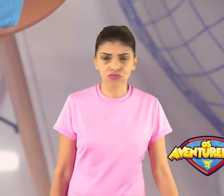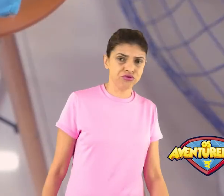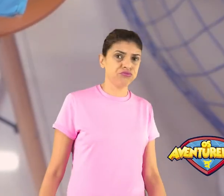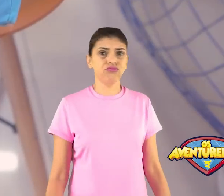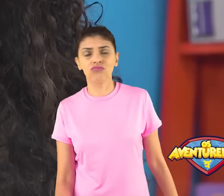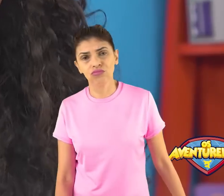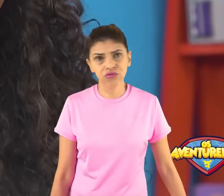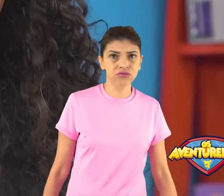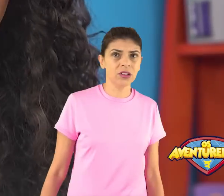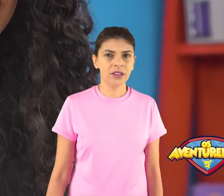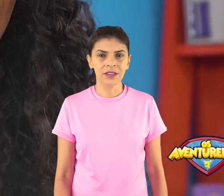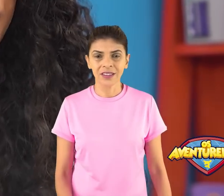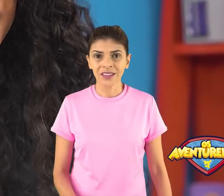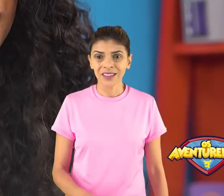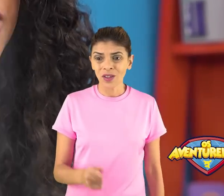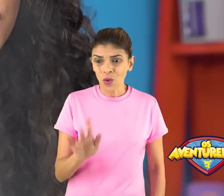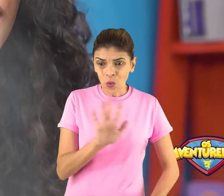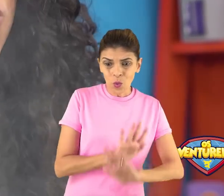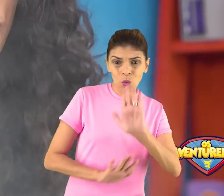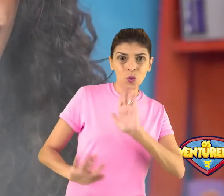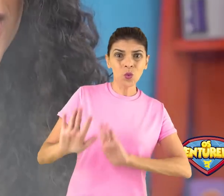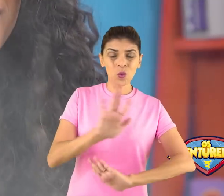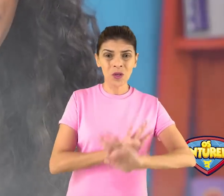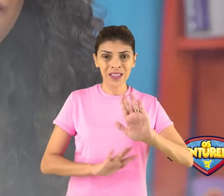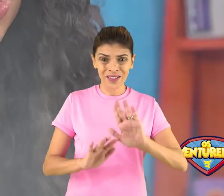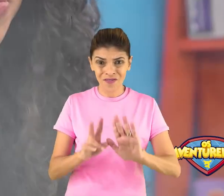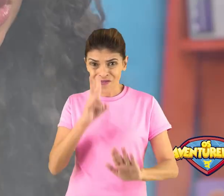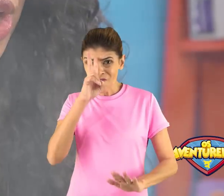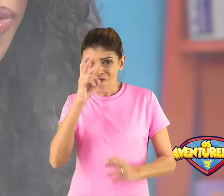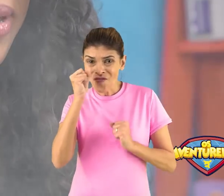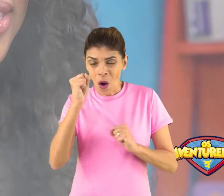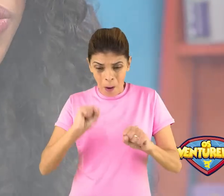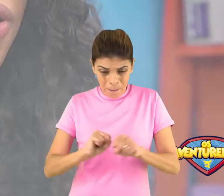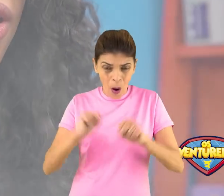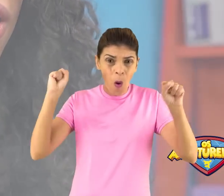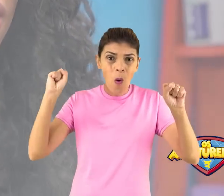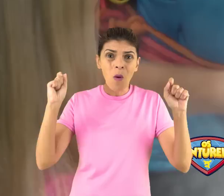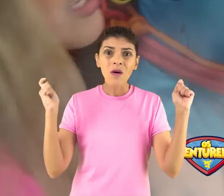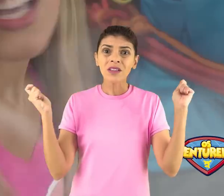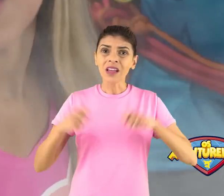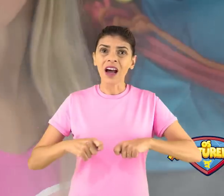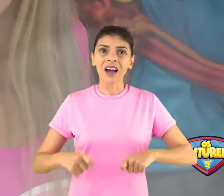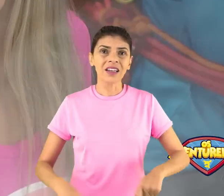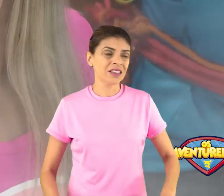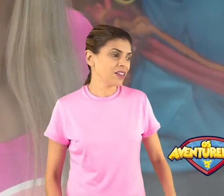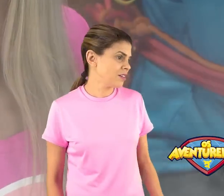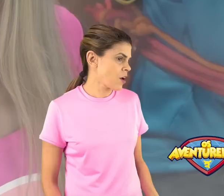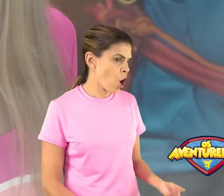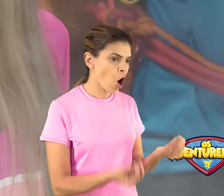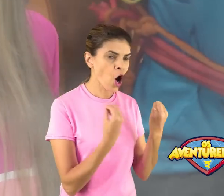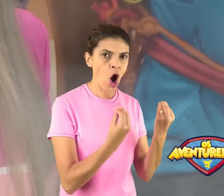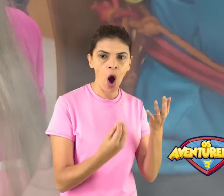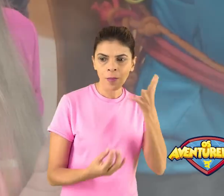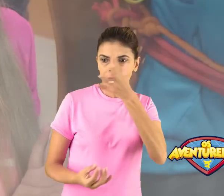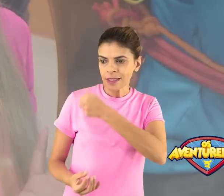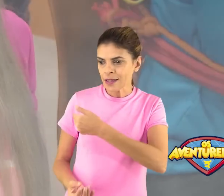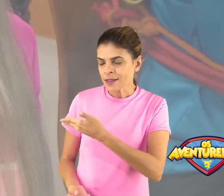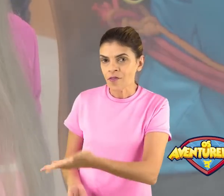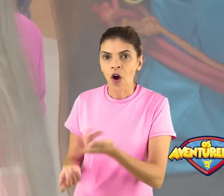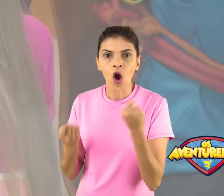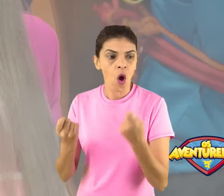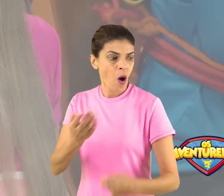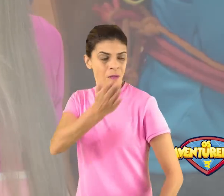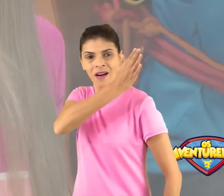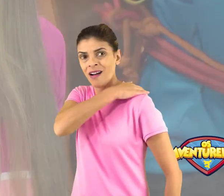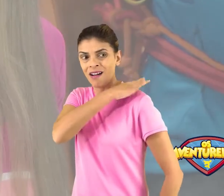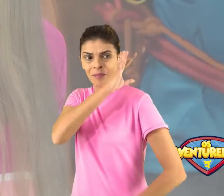você Jesse, cuidado Se você usar a sua força Você pode explodir o míssil E como a gente vai tirar esse míssil das